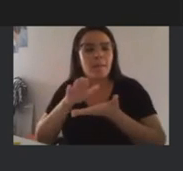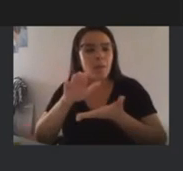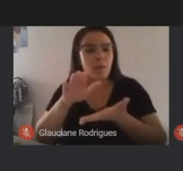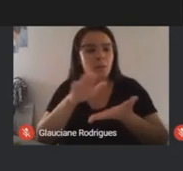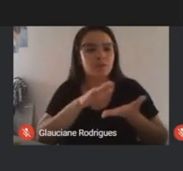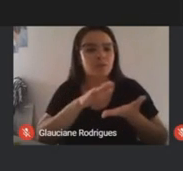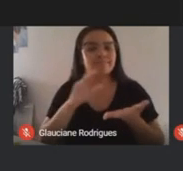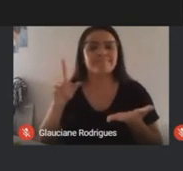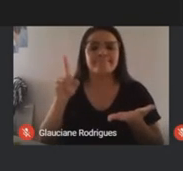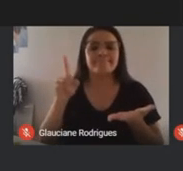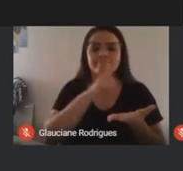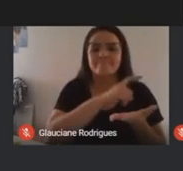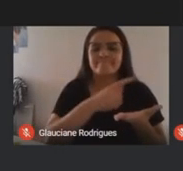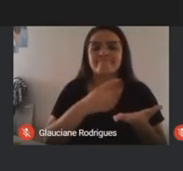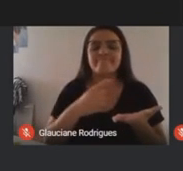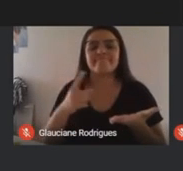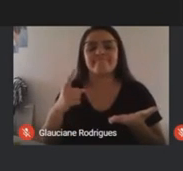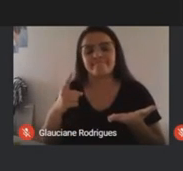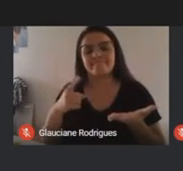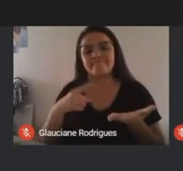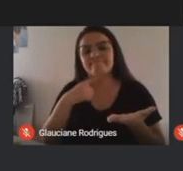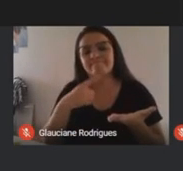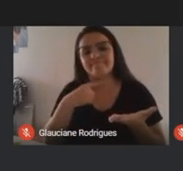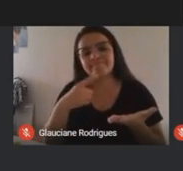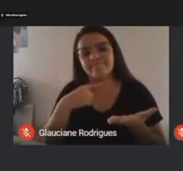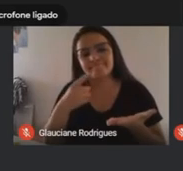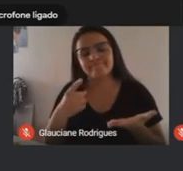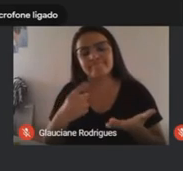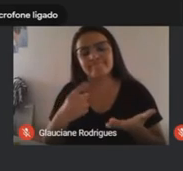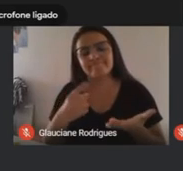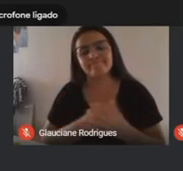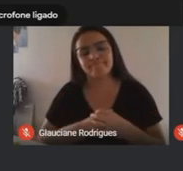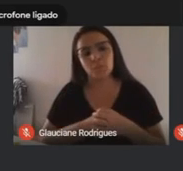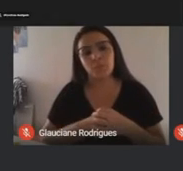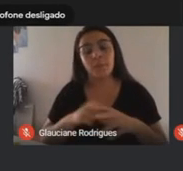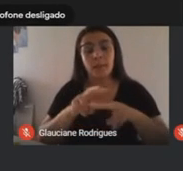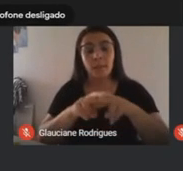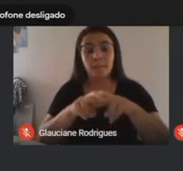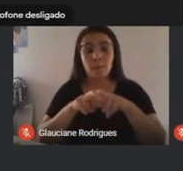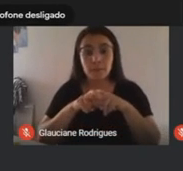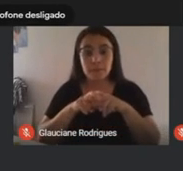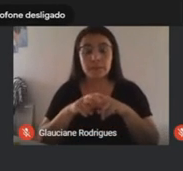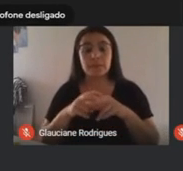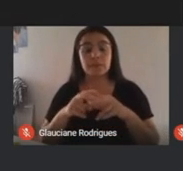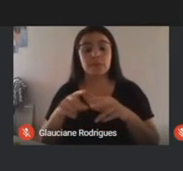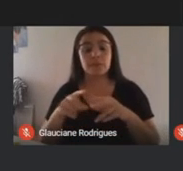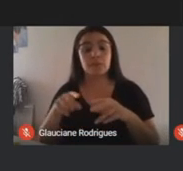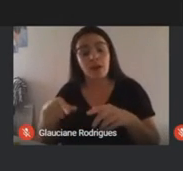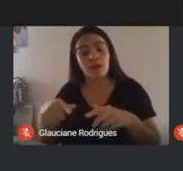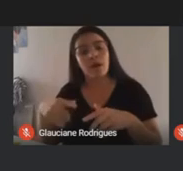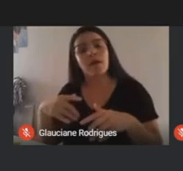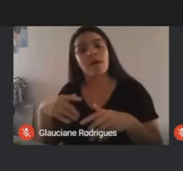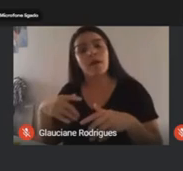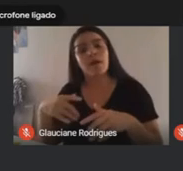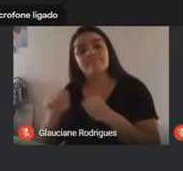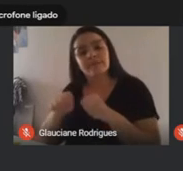difícil, é extremamente complicado trabalhar com isso. Então, por isso que a gente desenvolveu esse